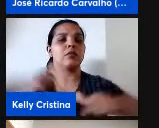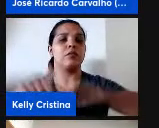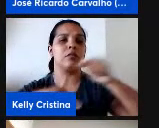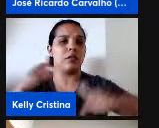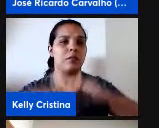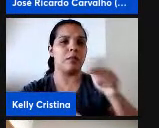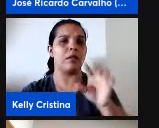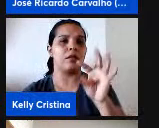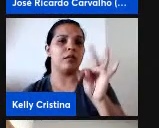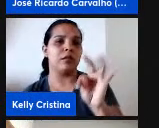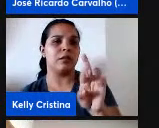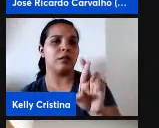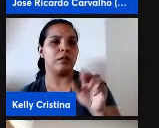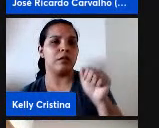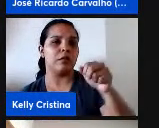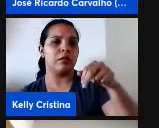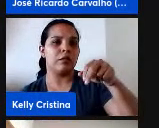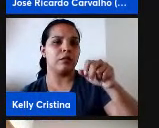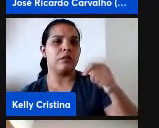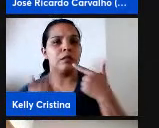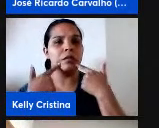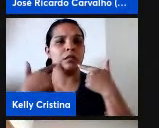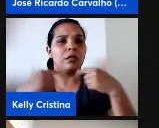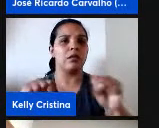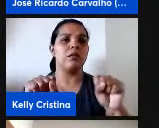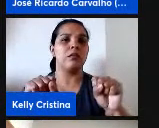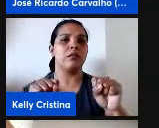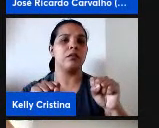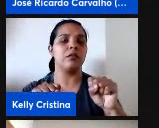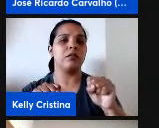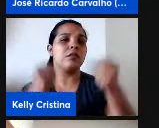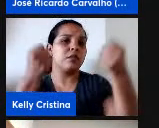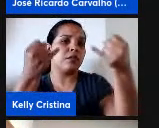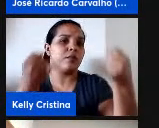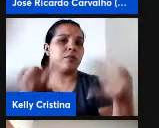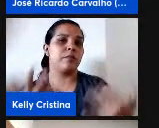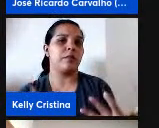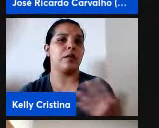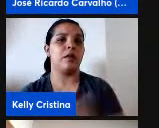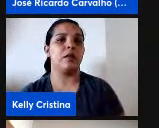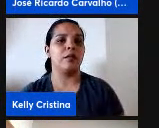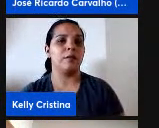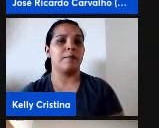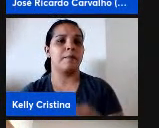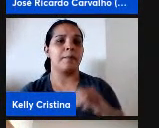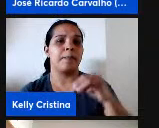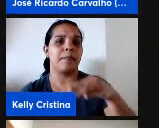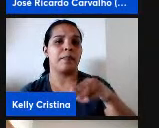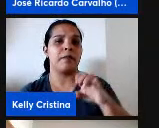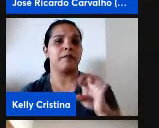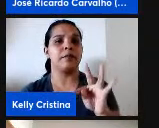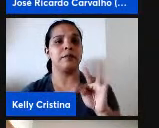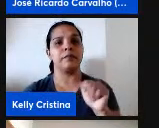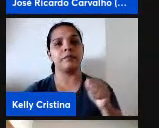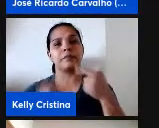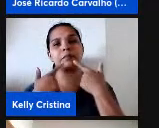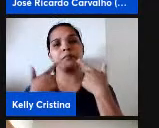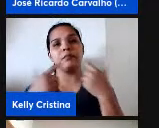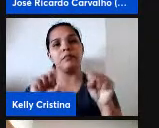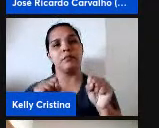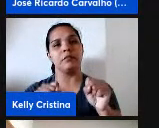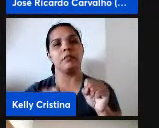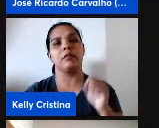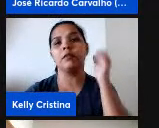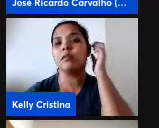aí não se trata de falar sobre a língua como função metalinguística do Iago, mas de compreensão do estudo da língua em